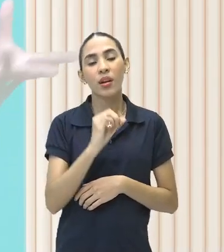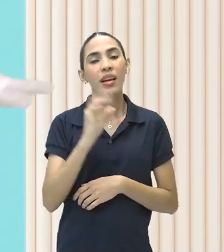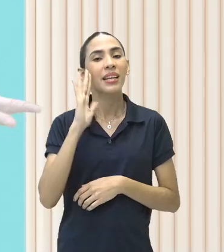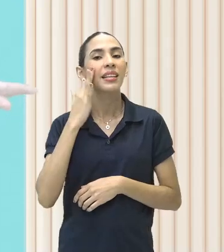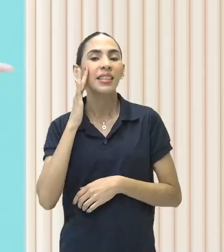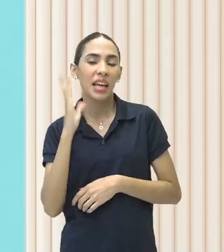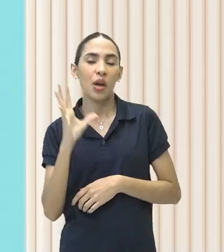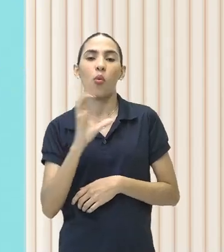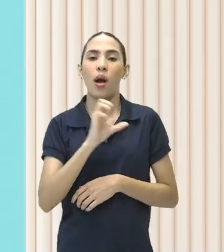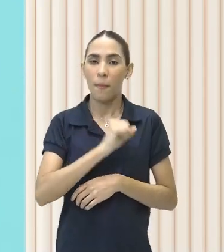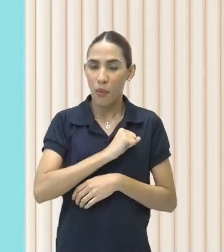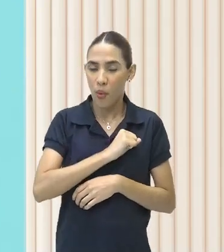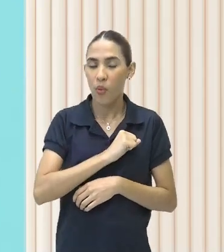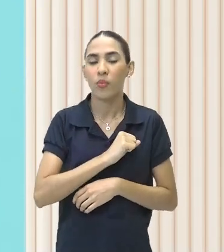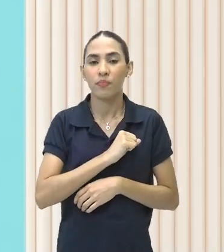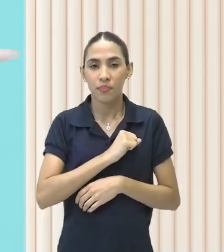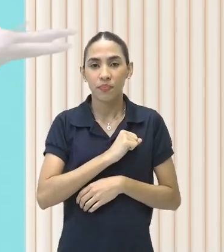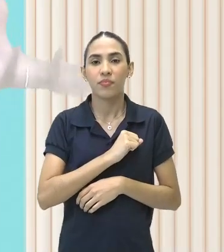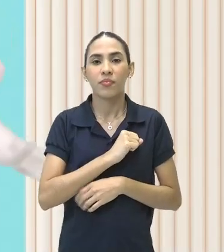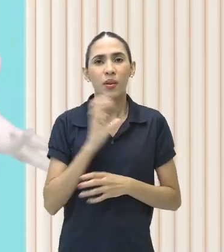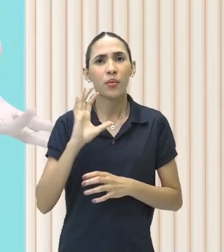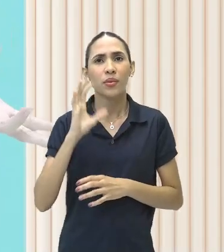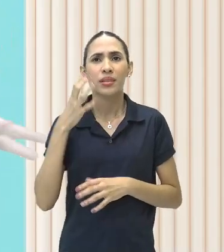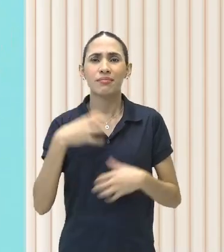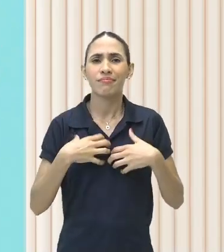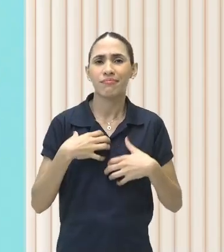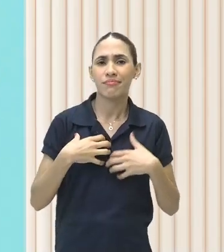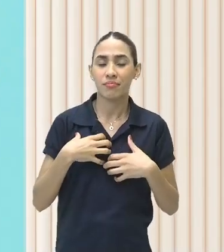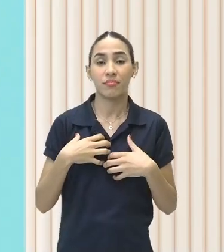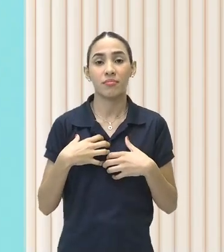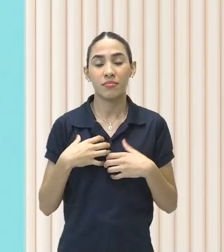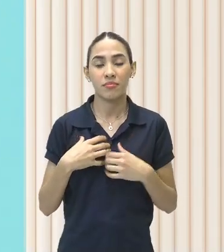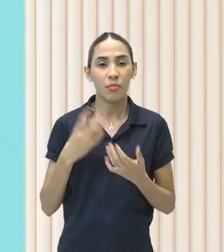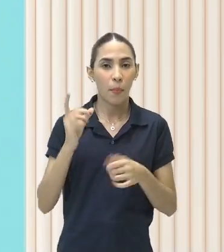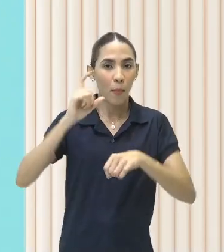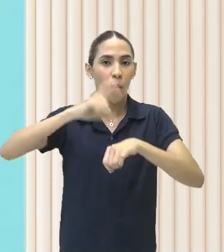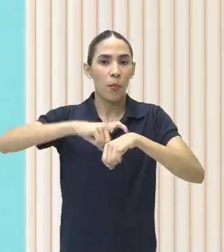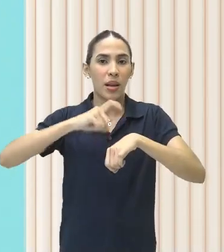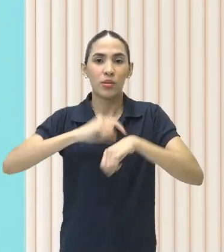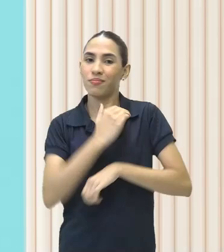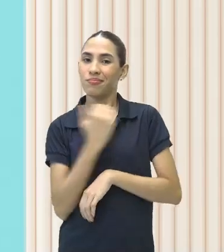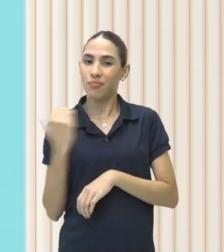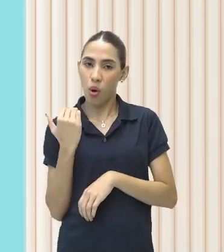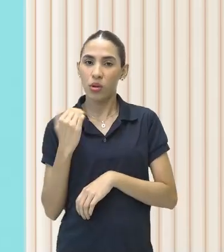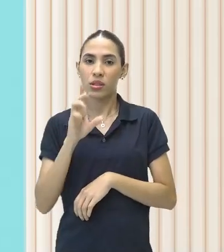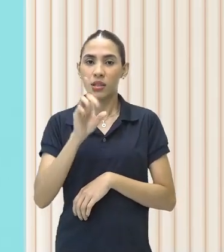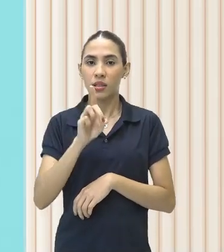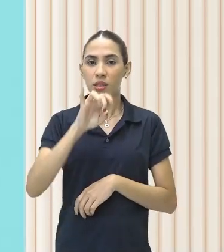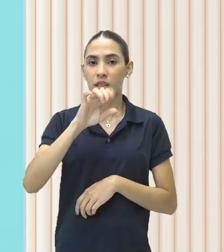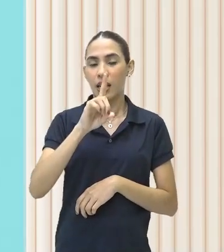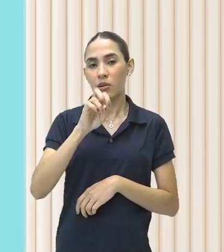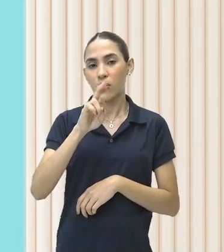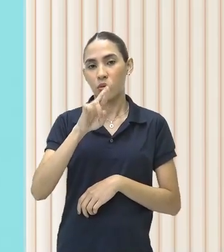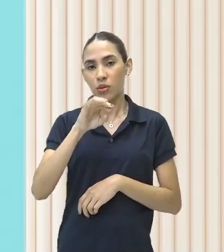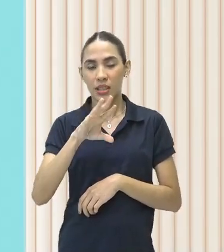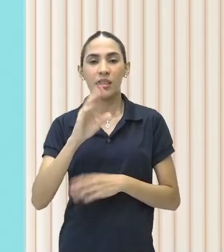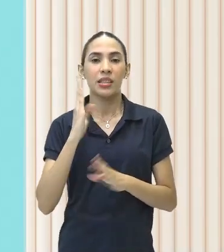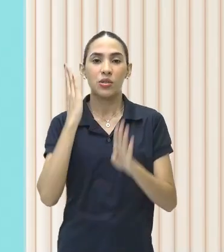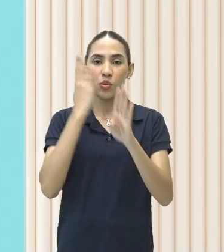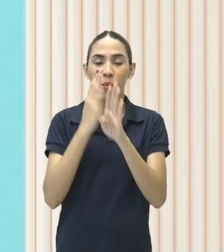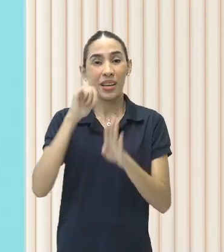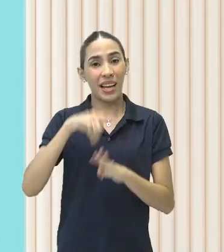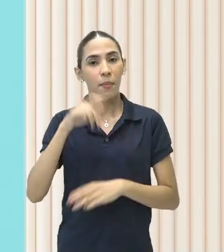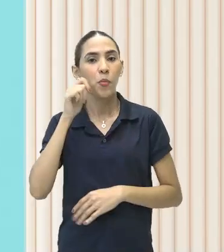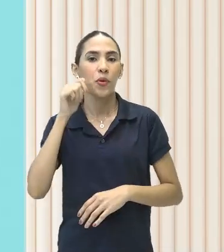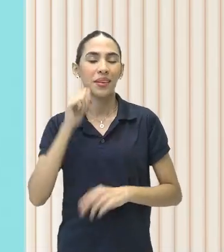aquele amor platônico e o que está acontecendo comigo? É só ali, na hora da morte de Diamorim, que ele descobre que era